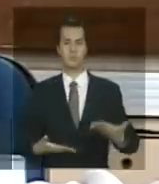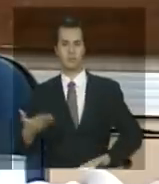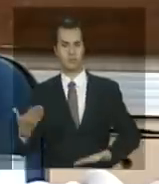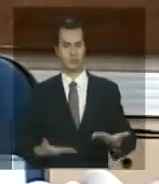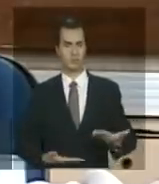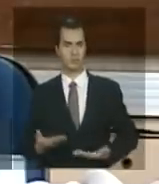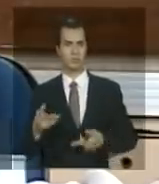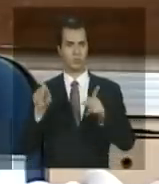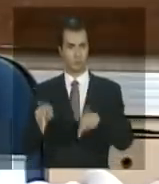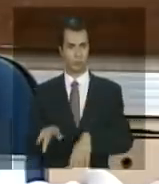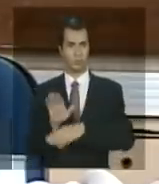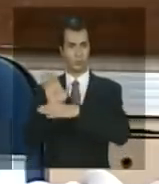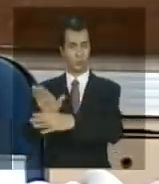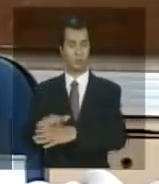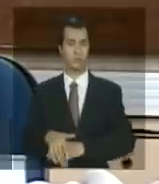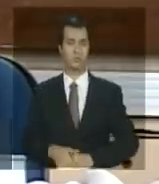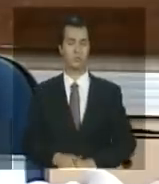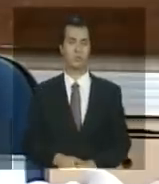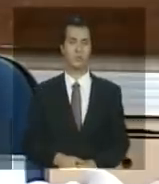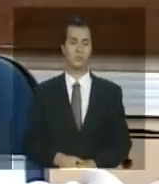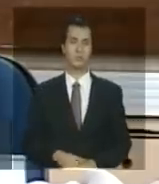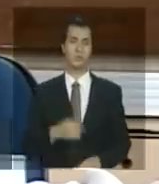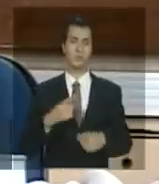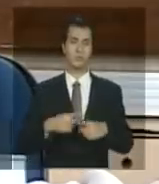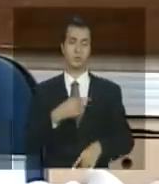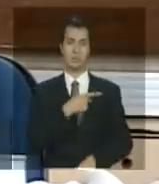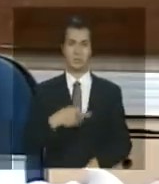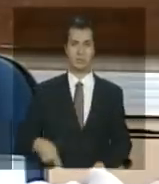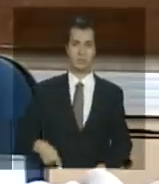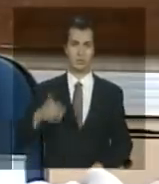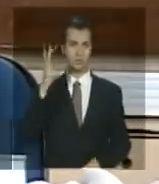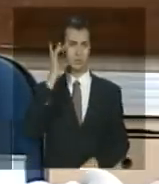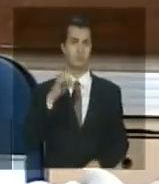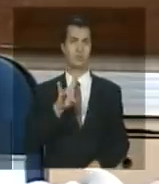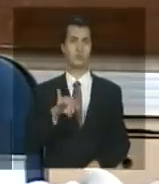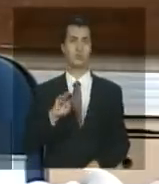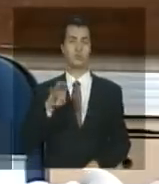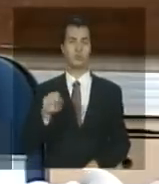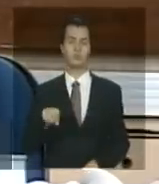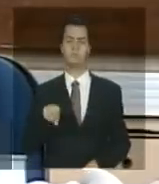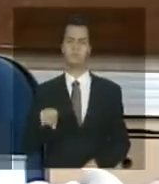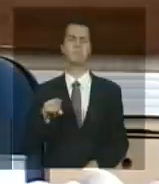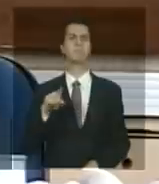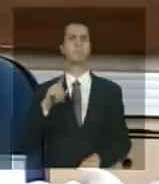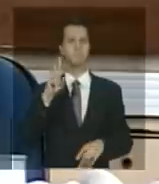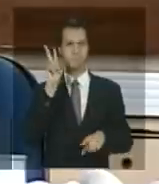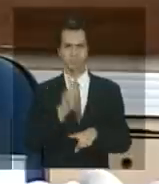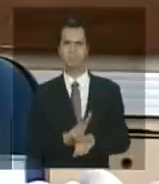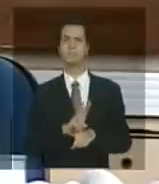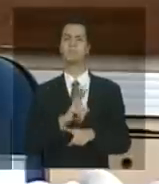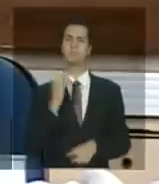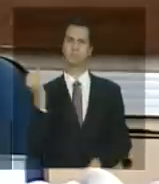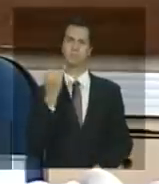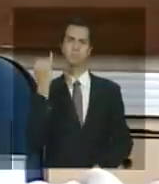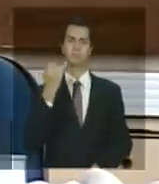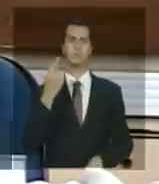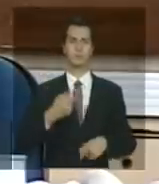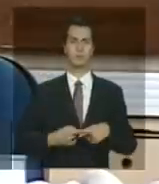que é uma questão que a presidenta está valorizando bastante, na lógica que a gente